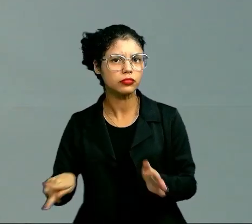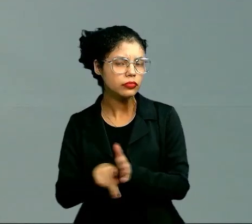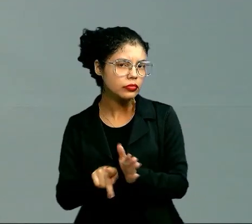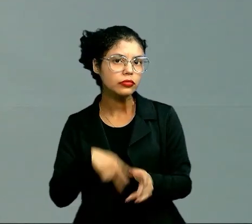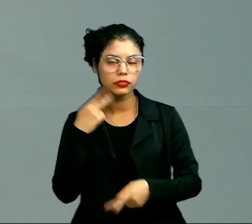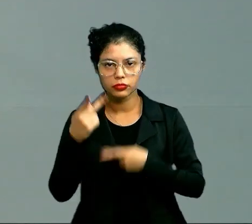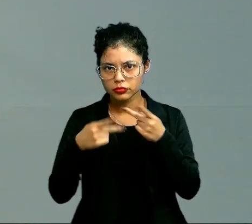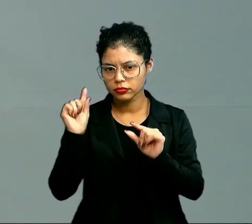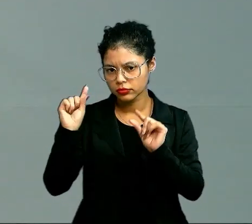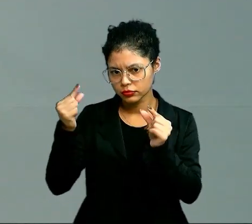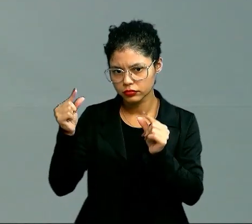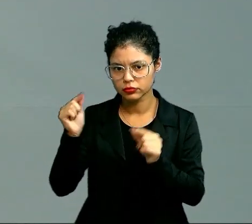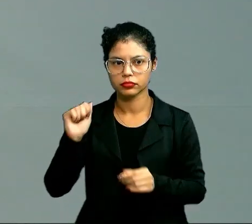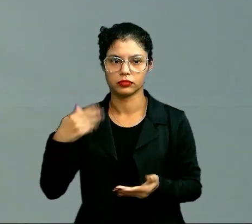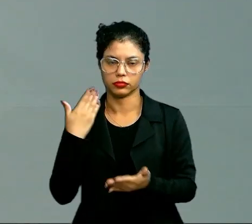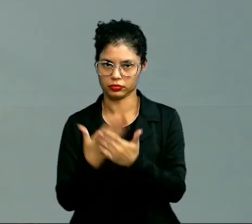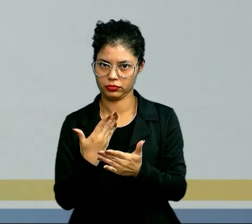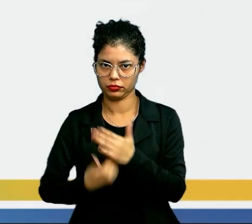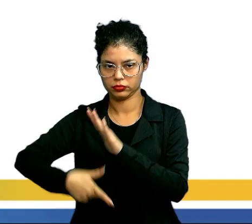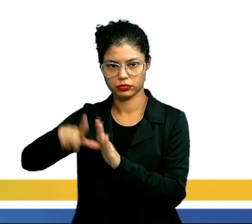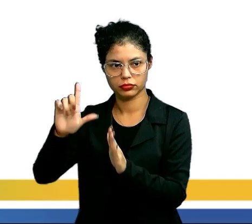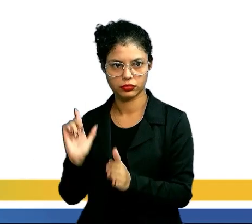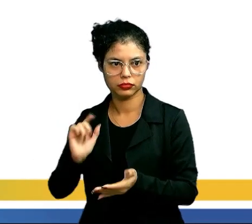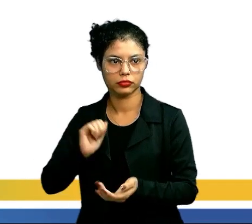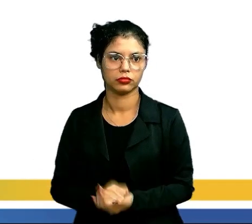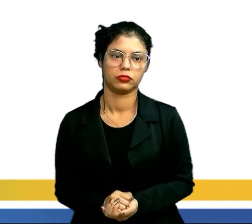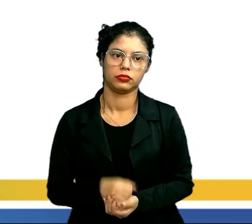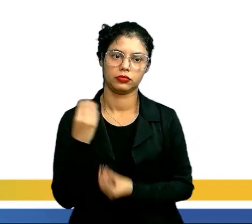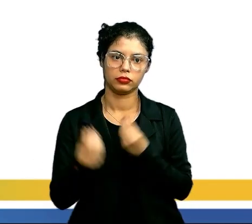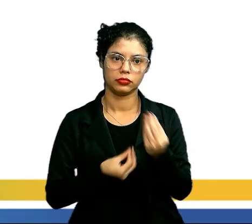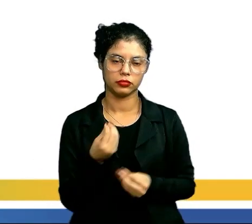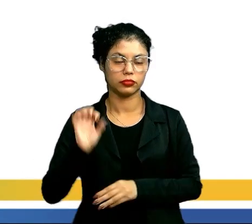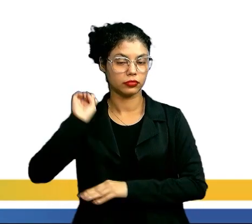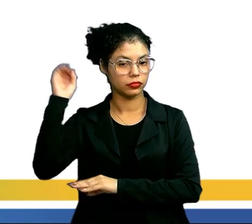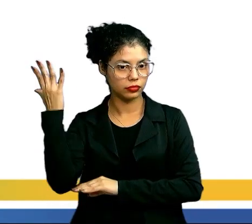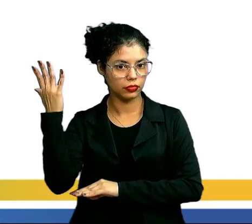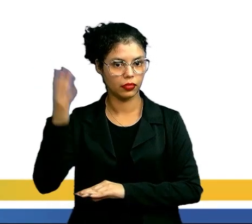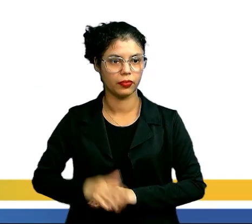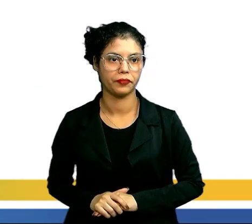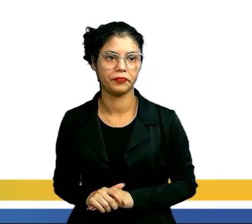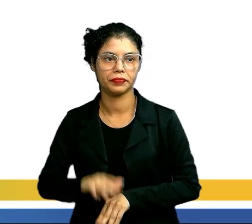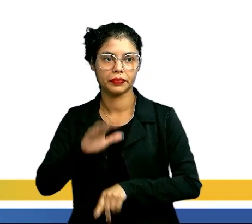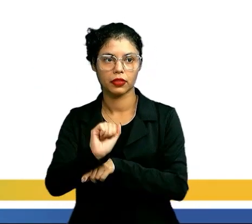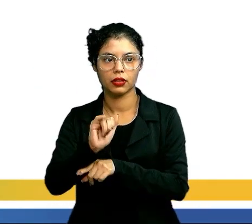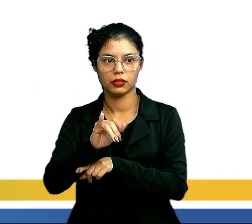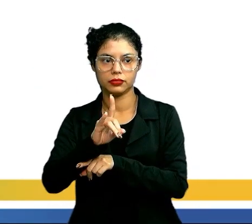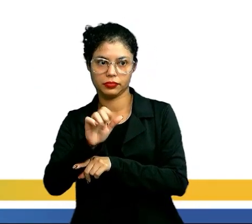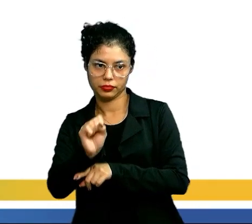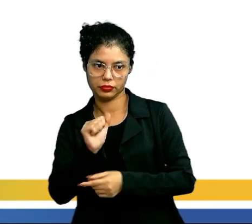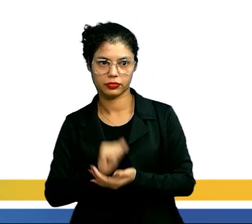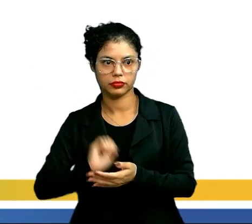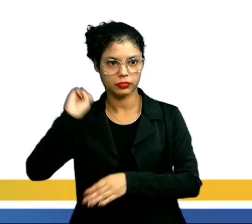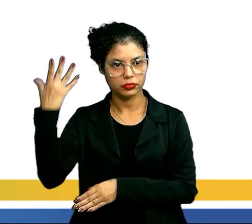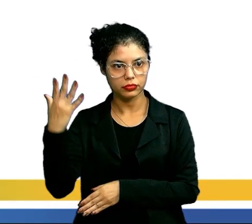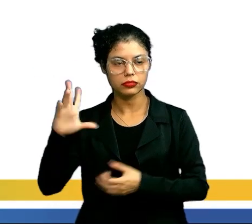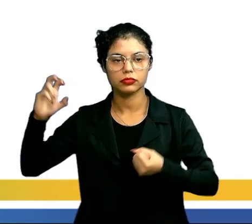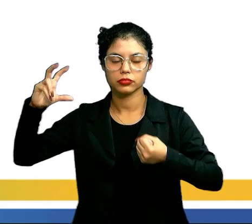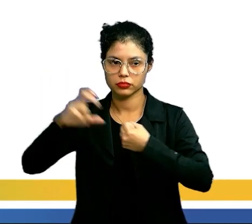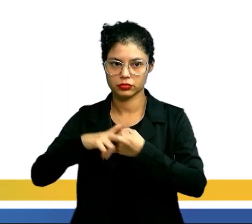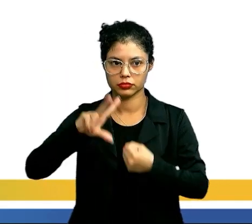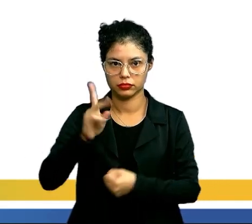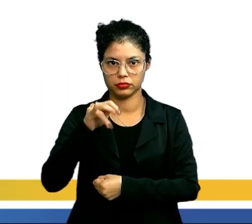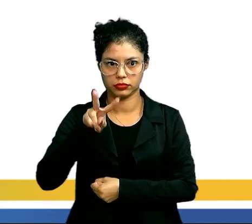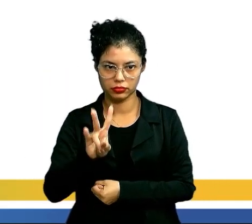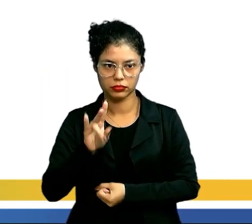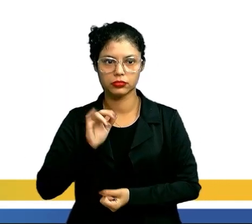até falou um pouco dela na aula passada. E olha só como é que acontece. A AIDS é causada pelo